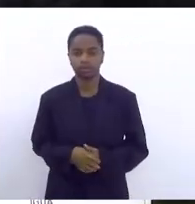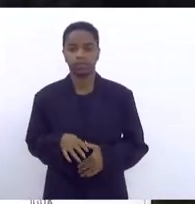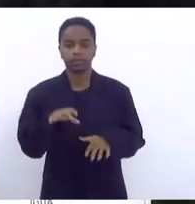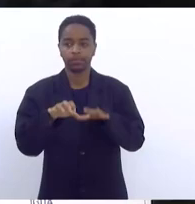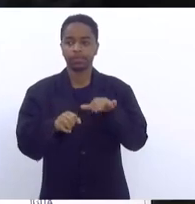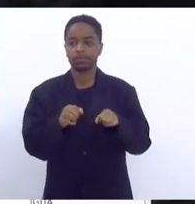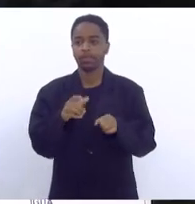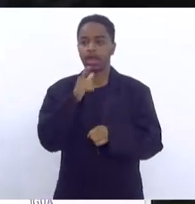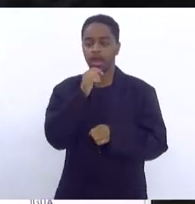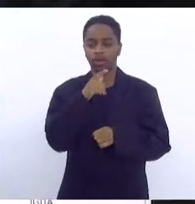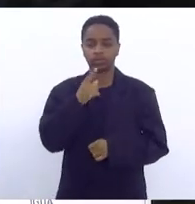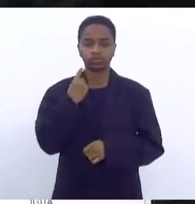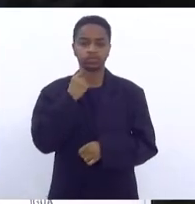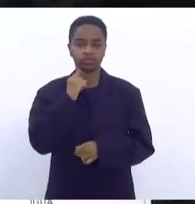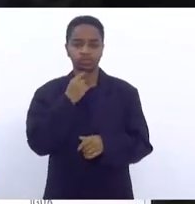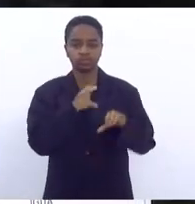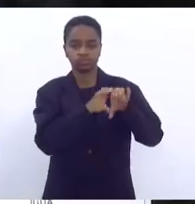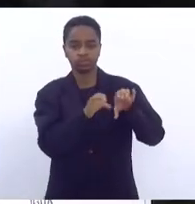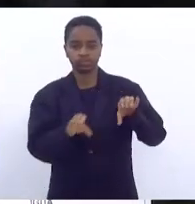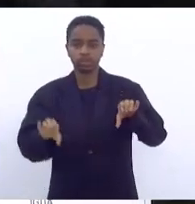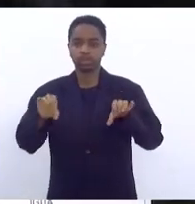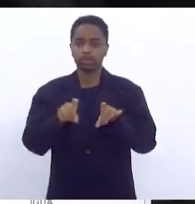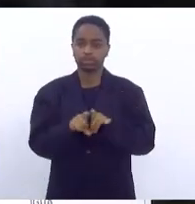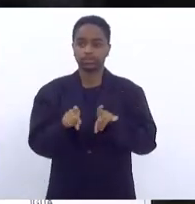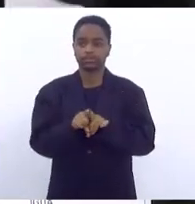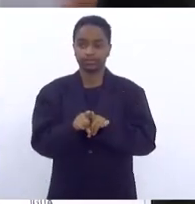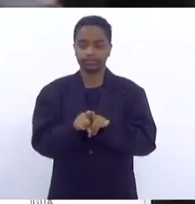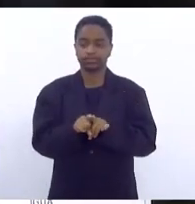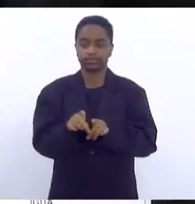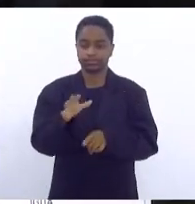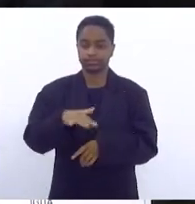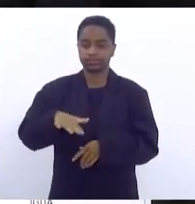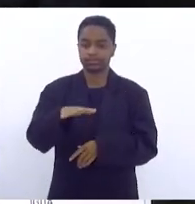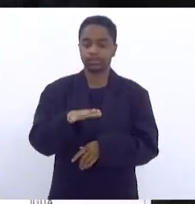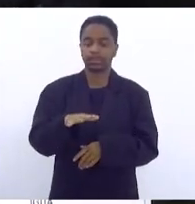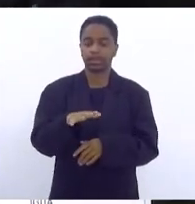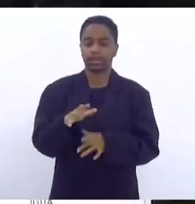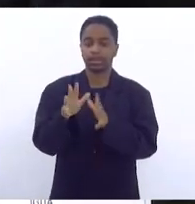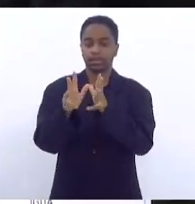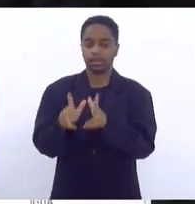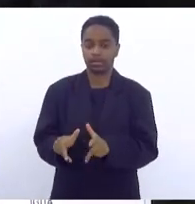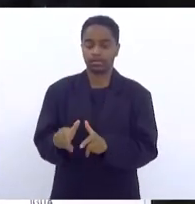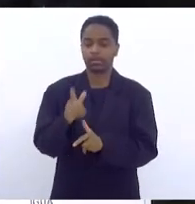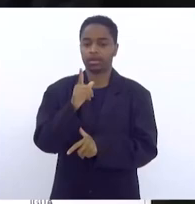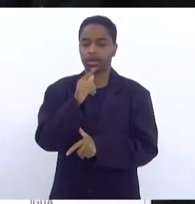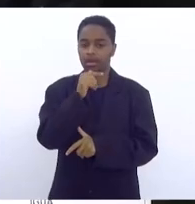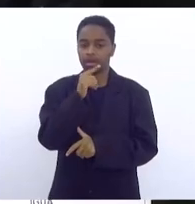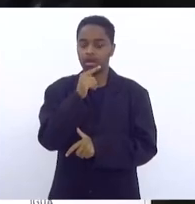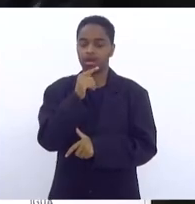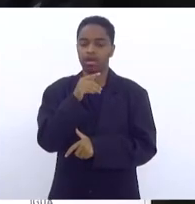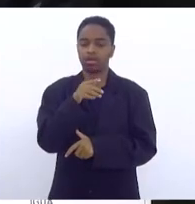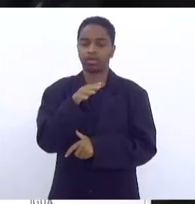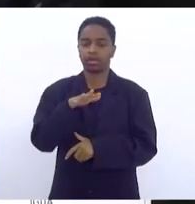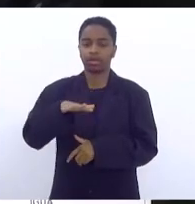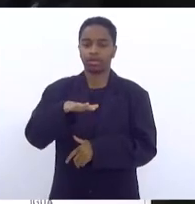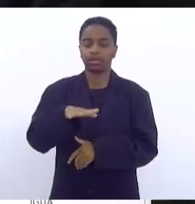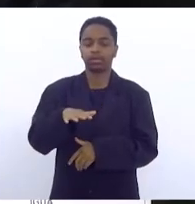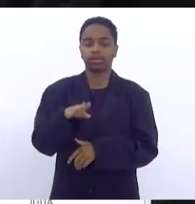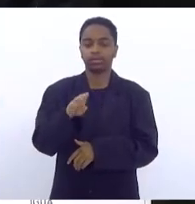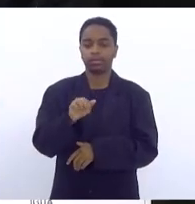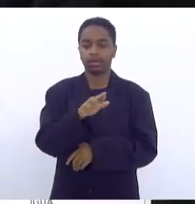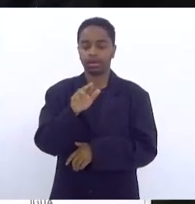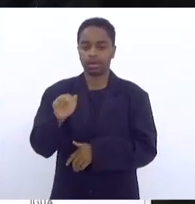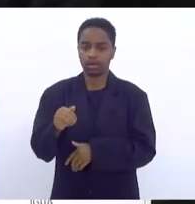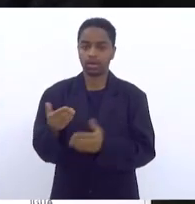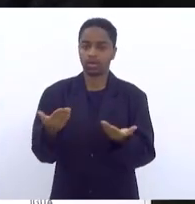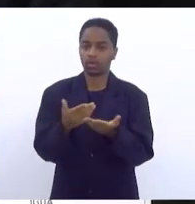revitalização da etda que é a estação de tratamento de esgoto da Barra que hoje já traz cerca de